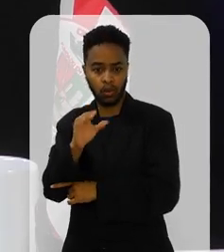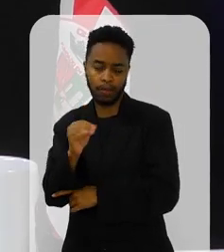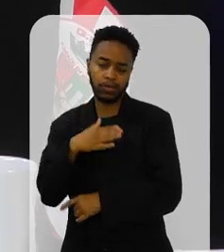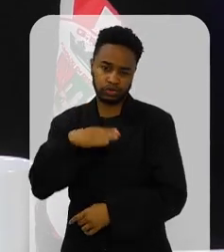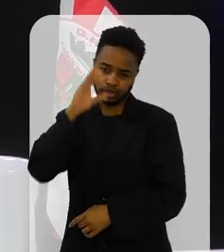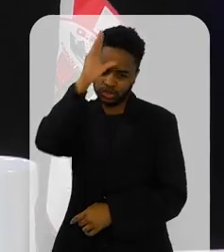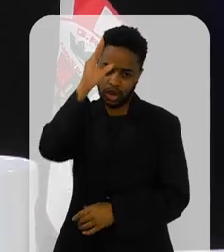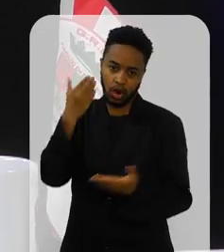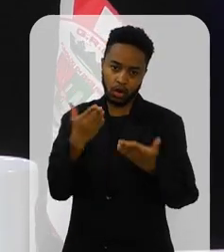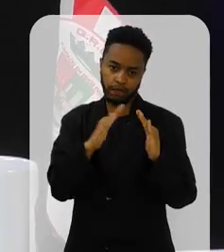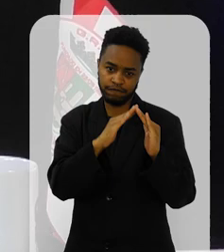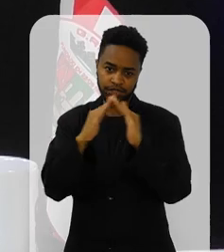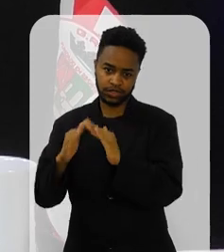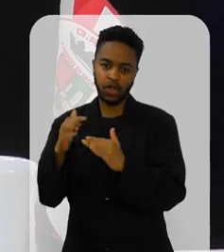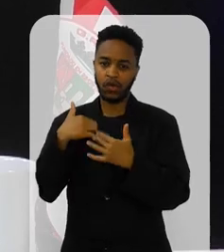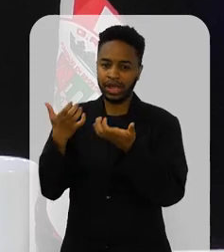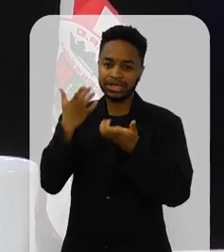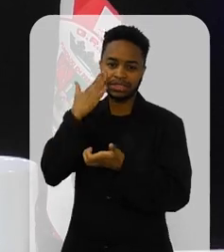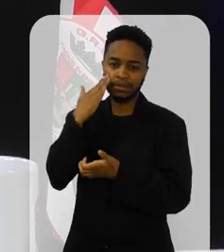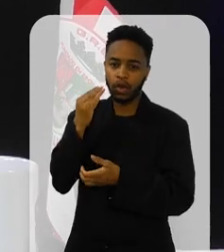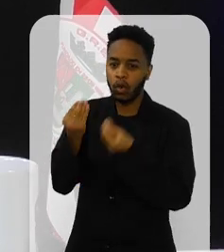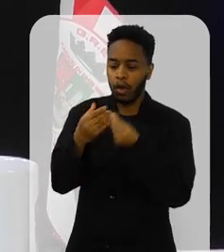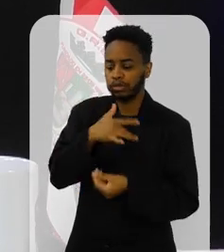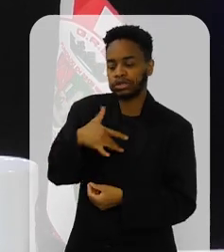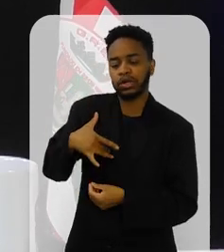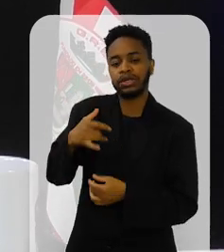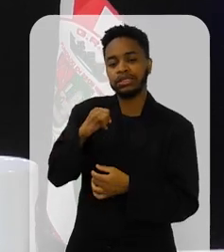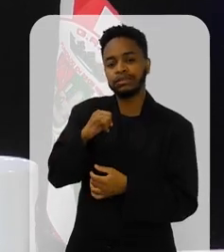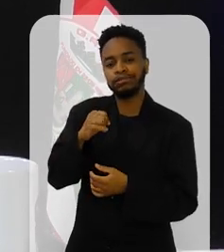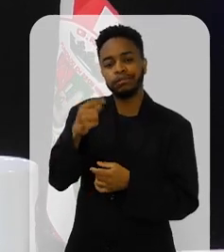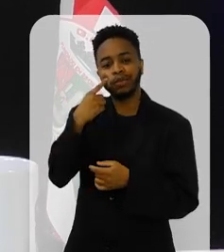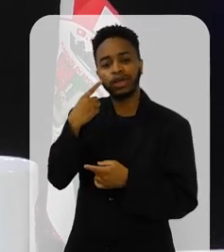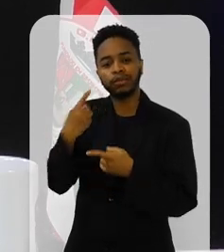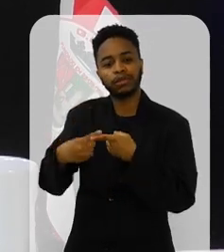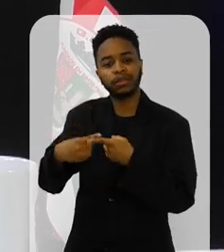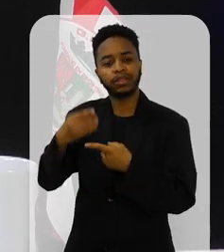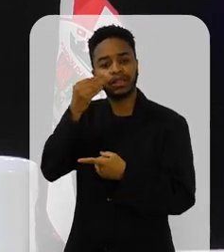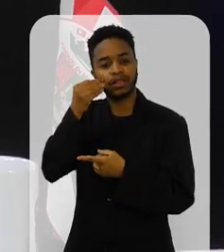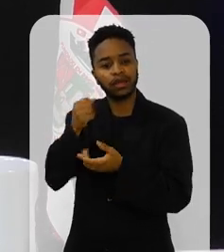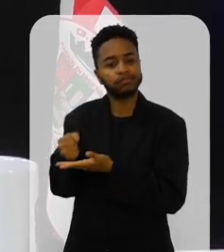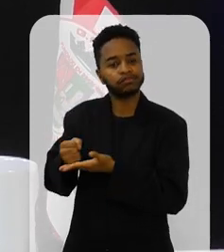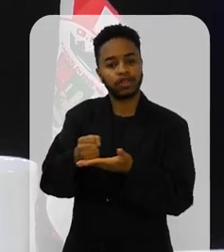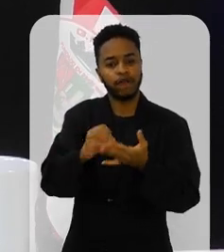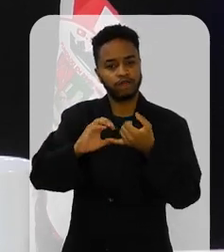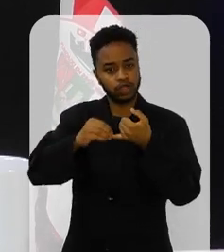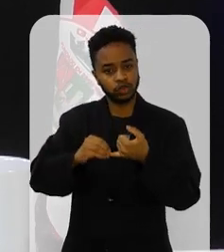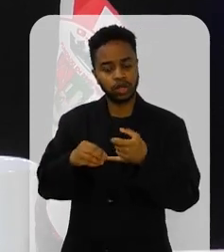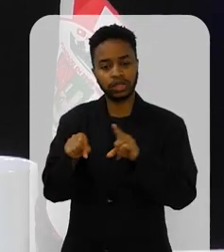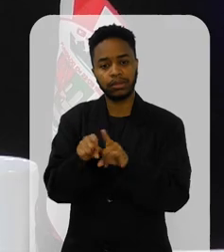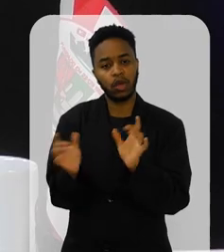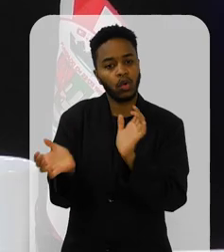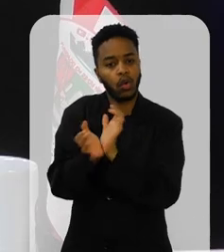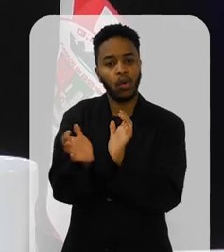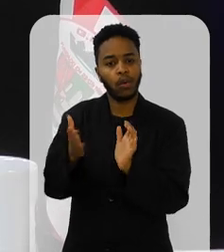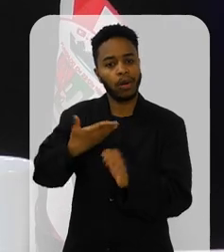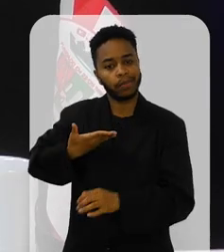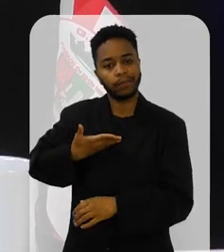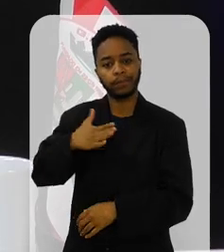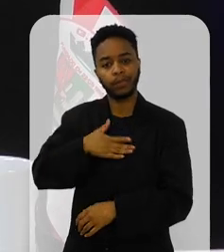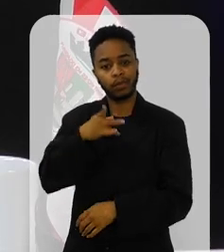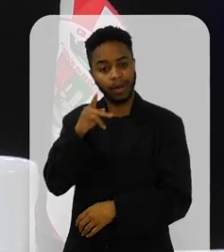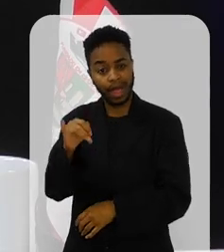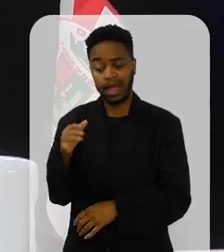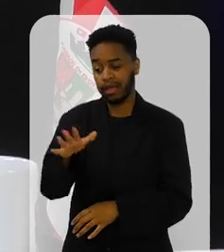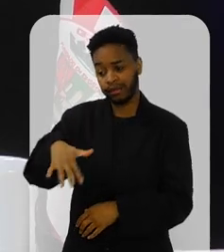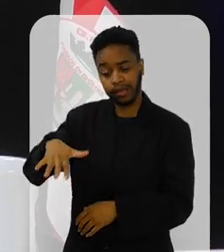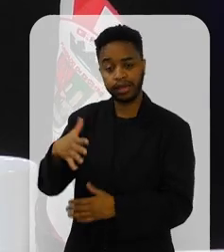tio querido, que até é meu vizinho agora, até eu tenho que saber como é que ele está para levá-lo para a feijoada, entendeu? A turma do meu pai era essa.